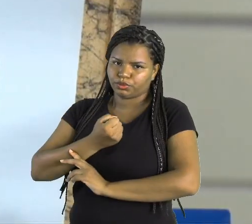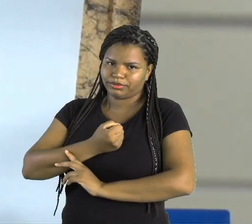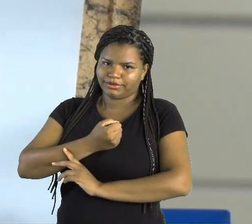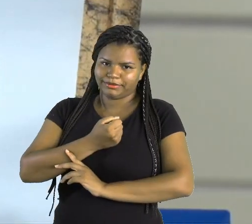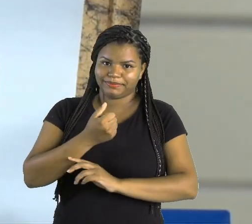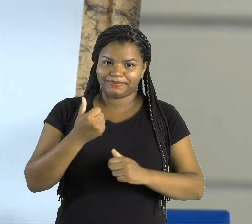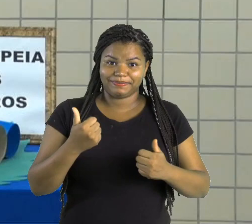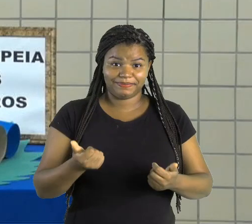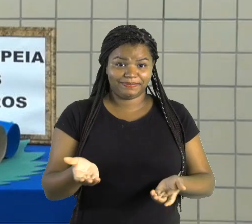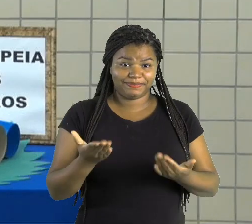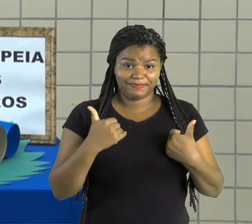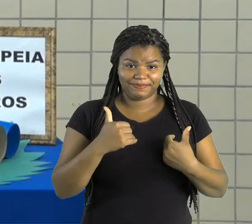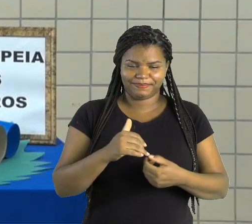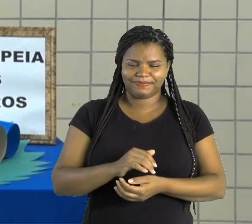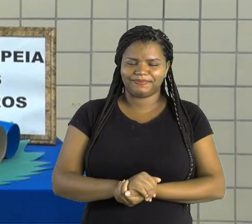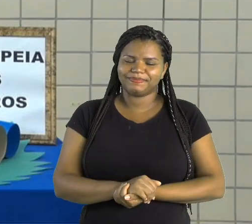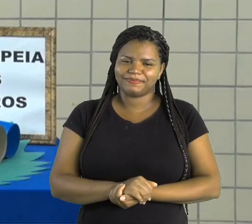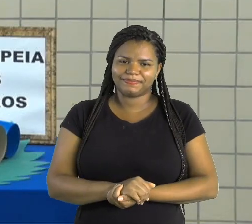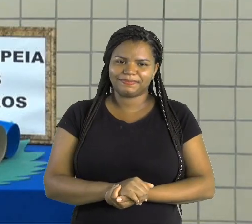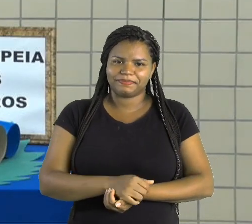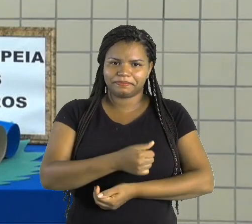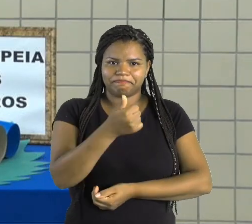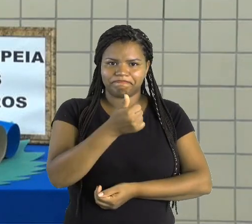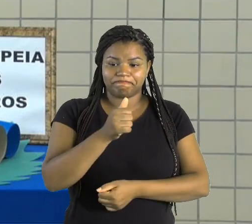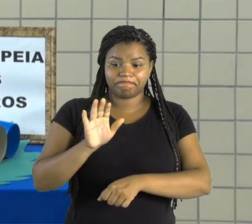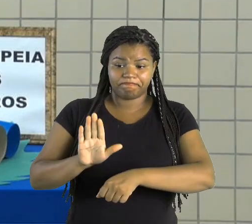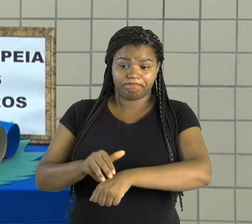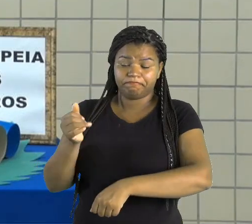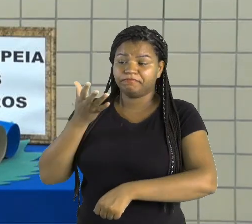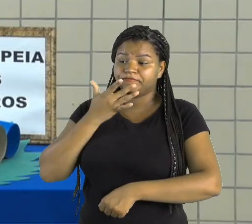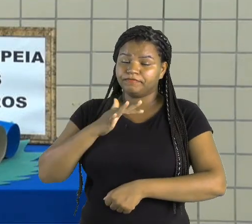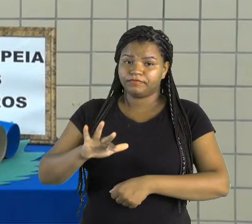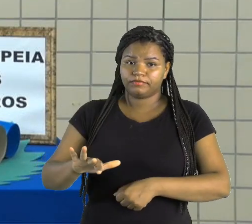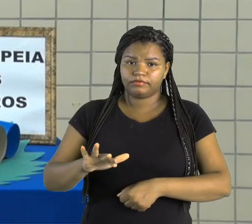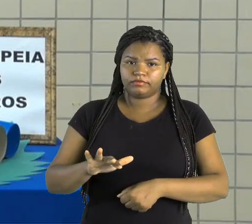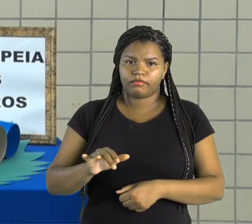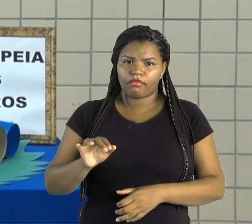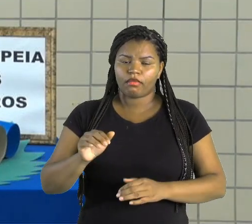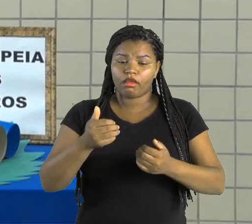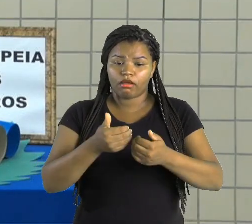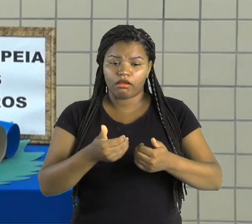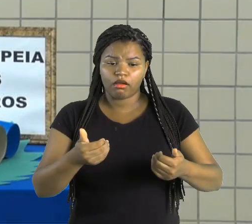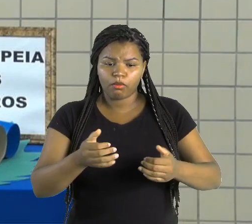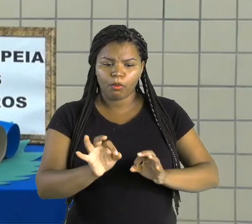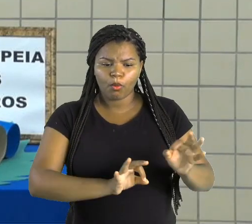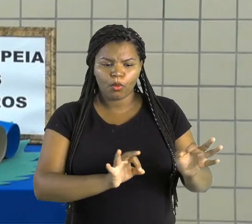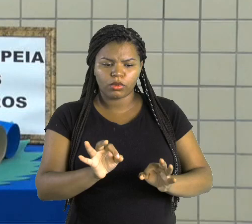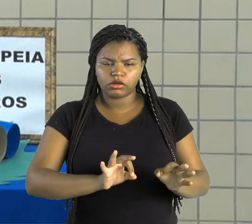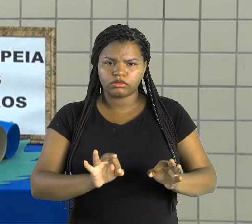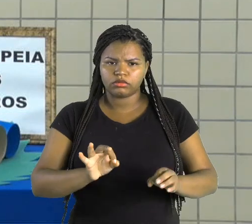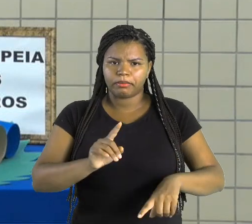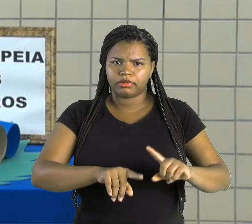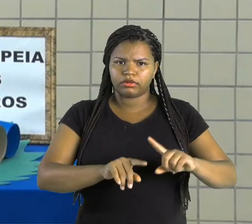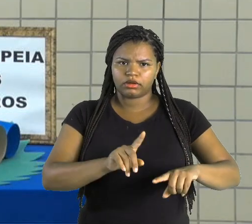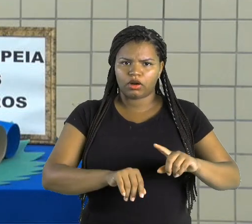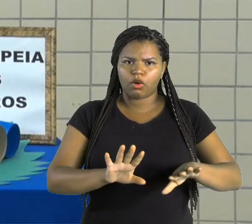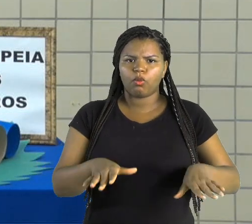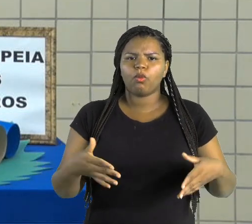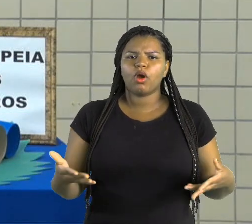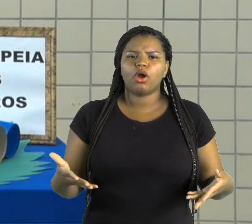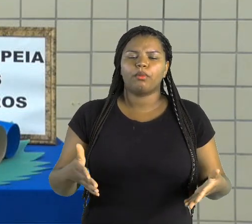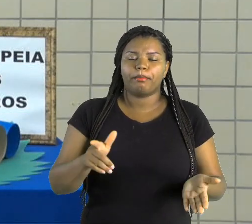lá? Primeiramente, você vai chamar a criança para separar os materiais. Quais materiais vão ser utilizados?